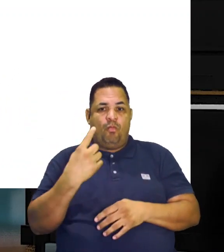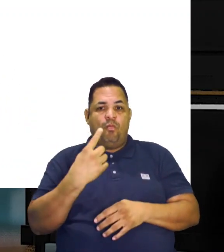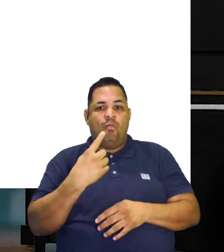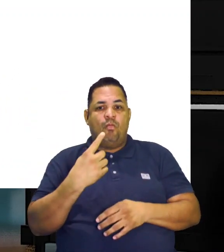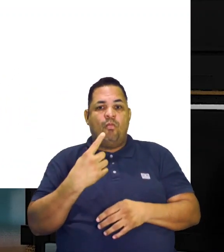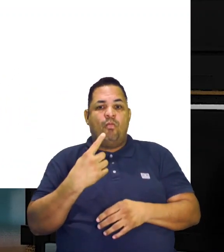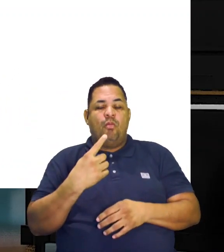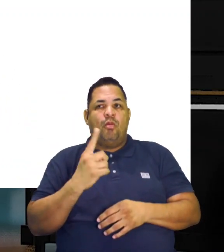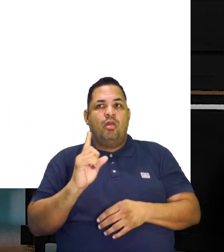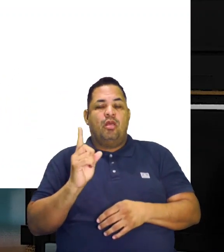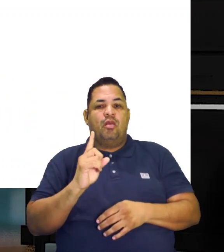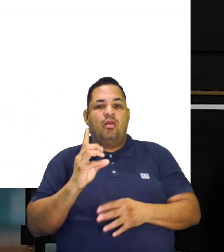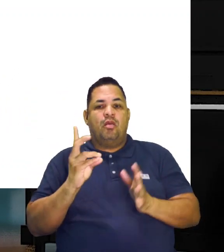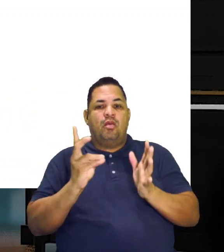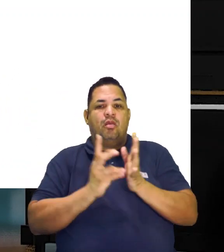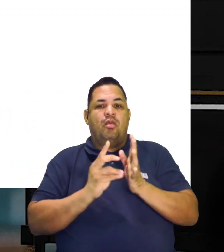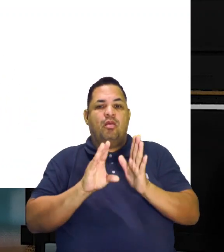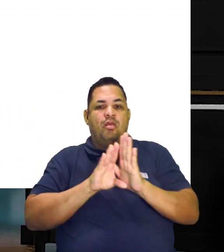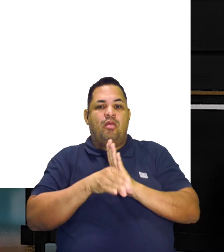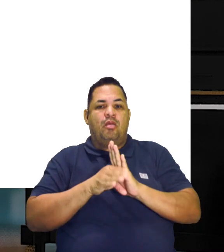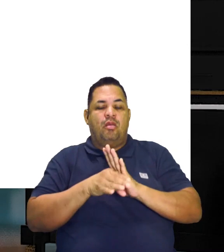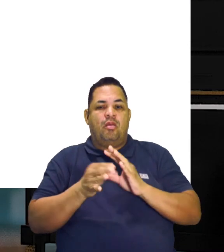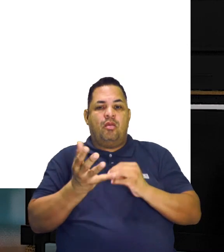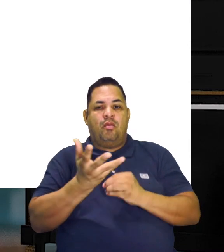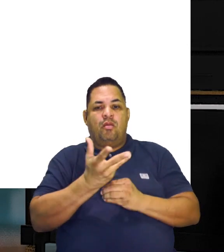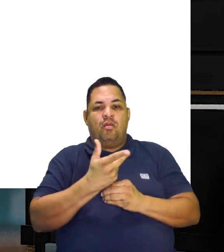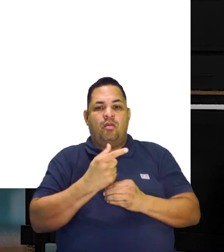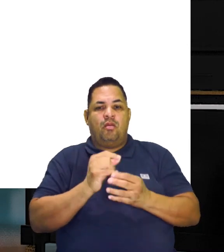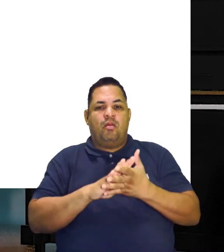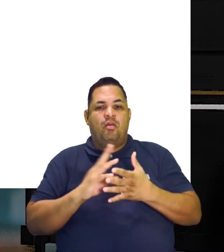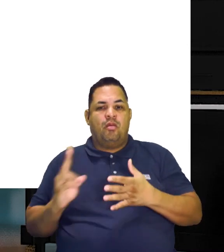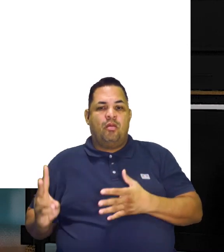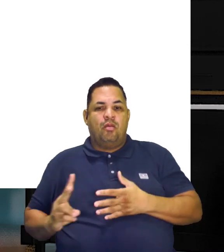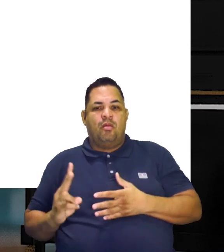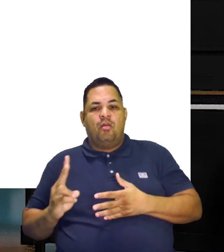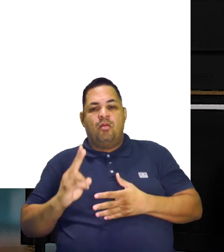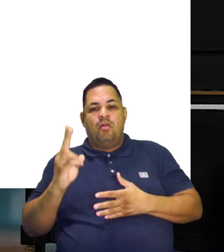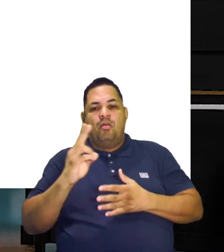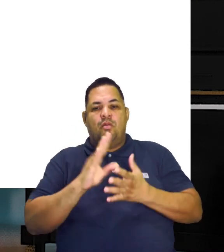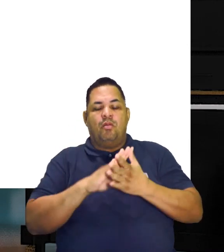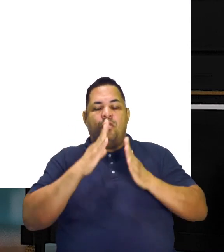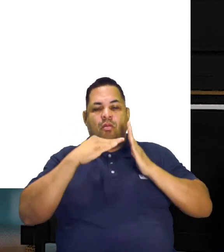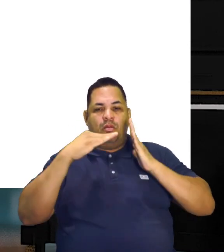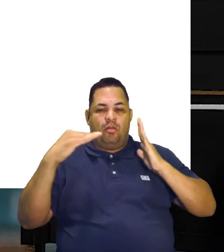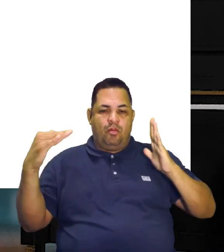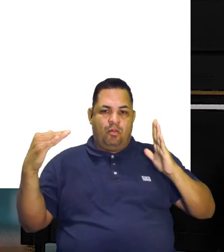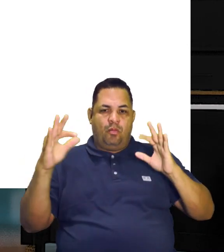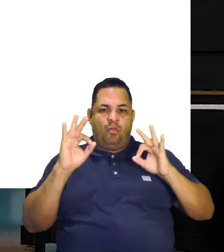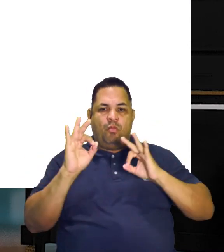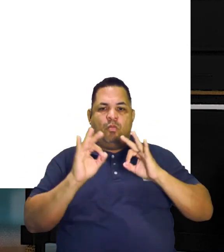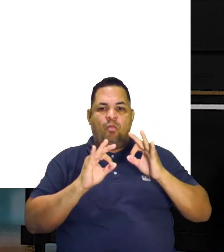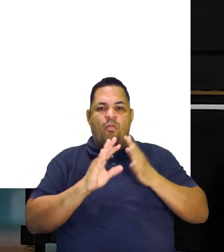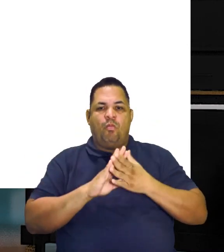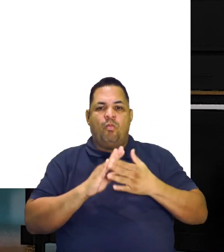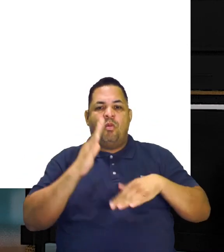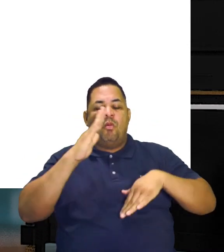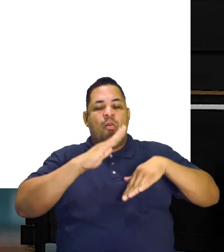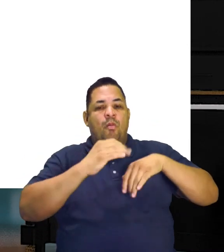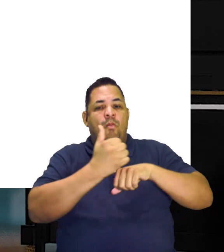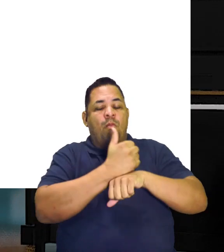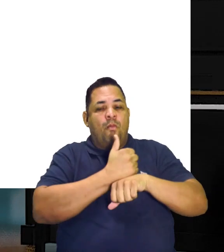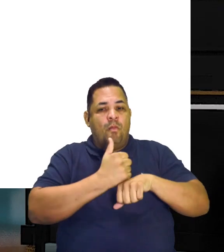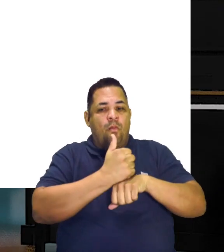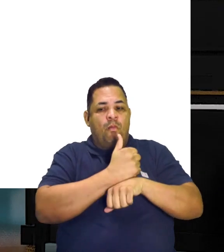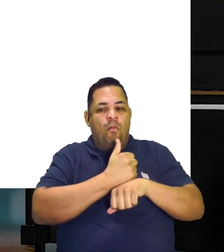o não índio, o conceito de arte é o valor estético, é uma profissão,